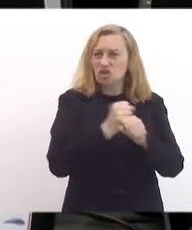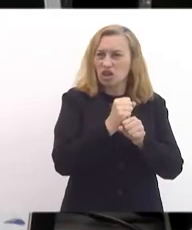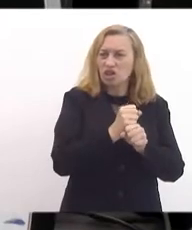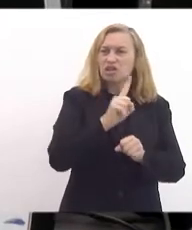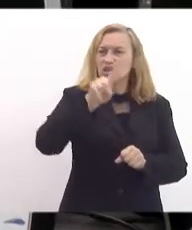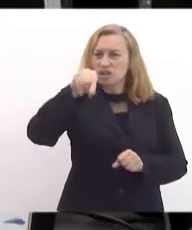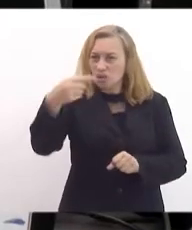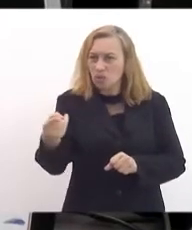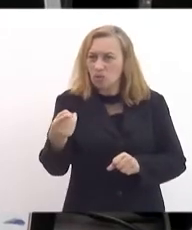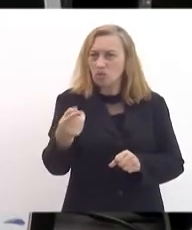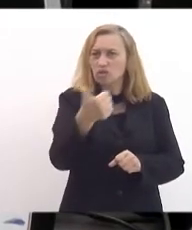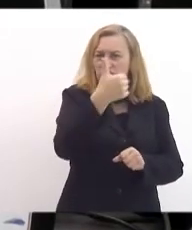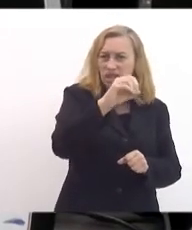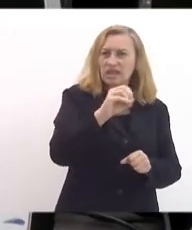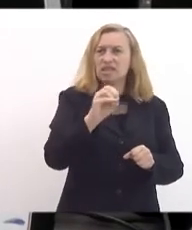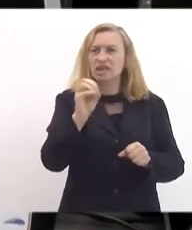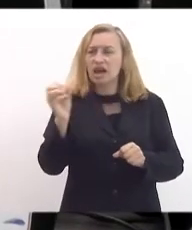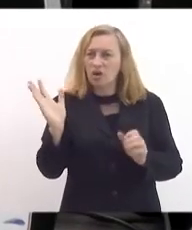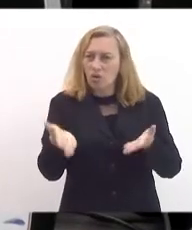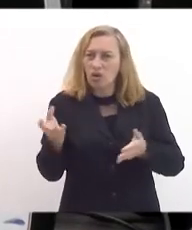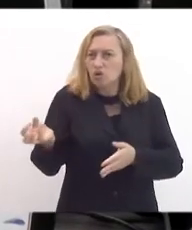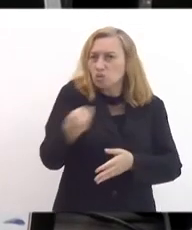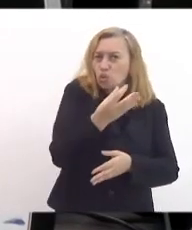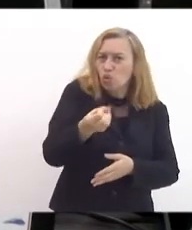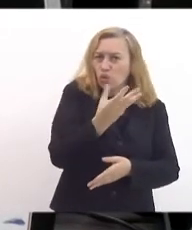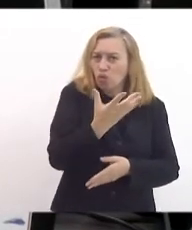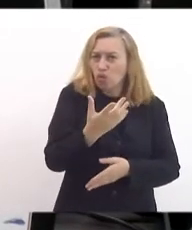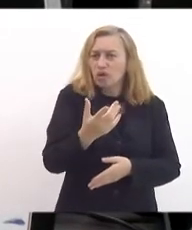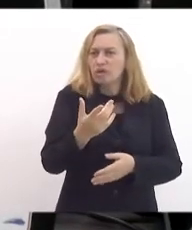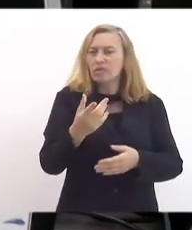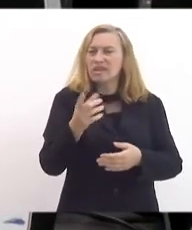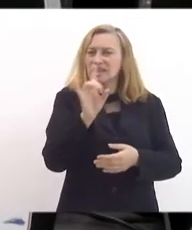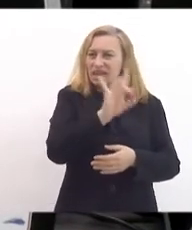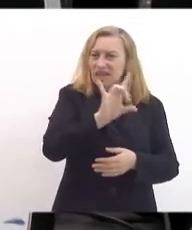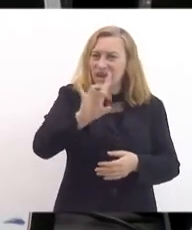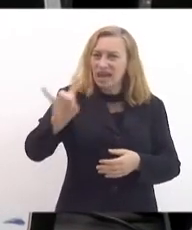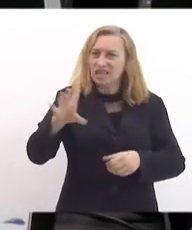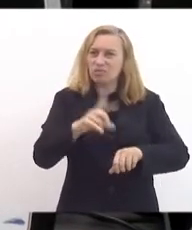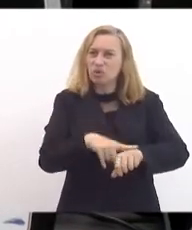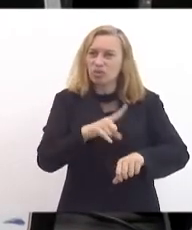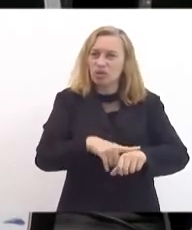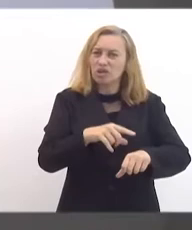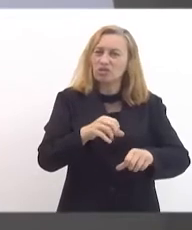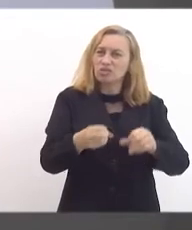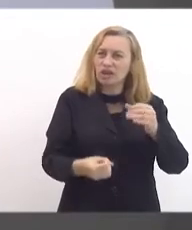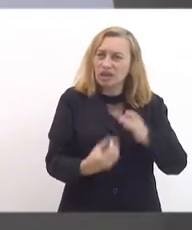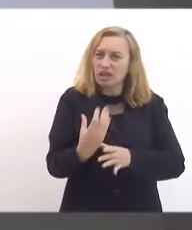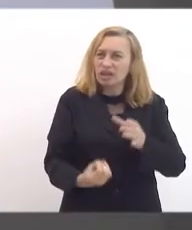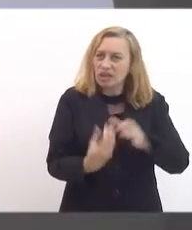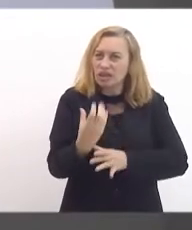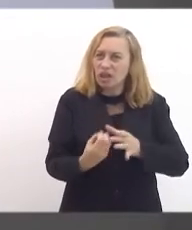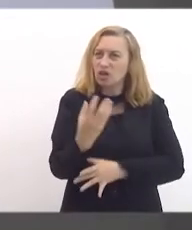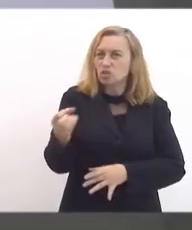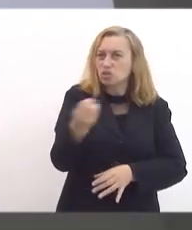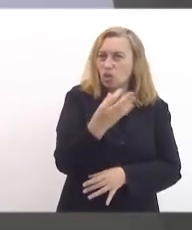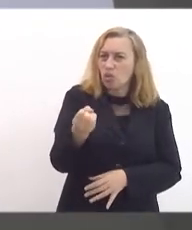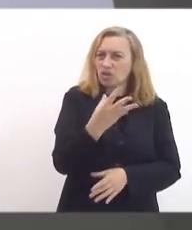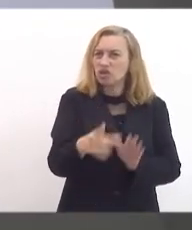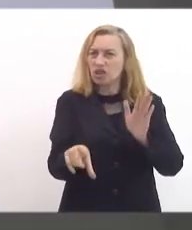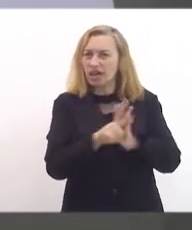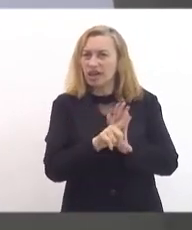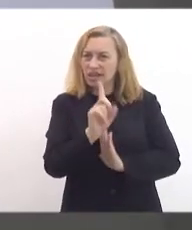10 e agora a gente vai fazer outro né então parece que a cada década não tá faltando um ano Zinho e Mais é para